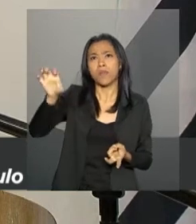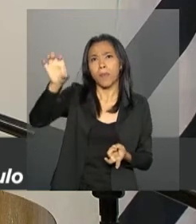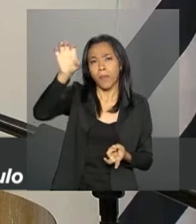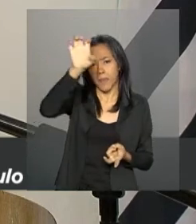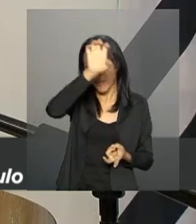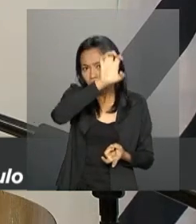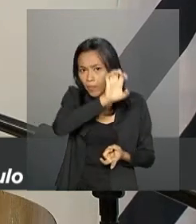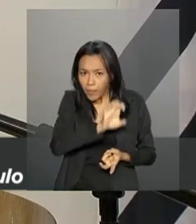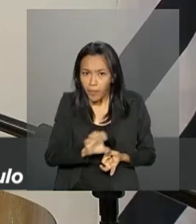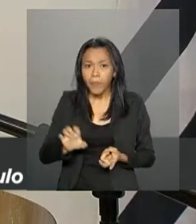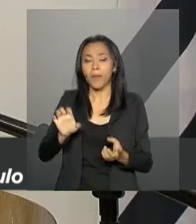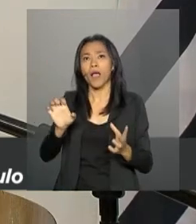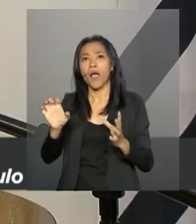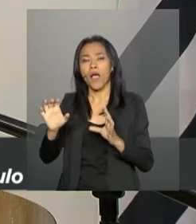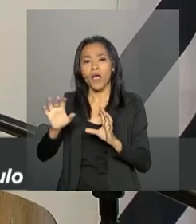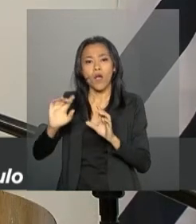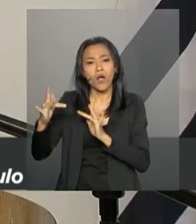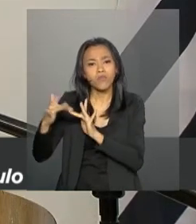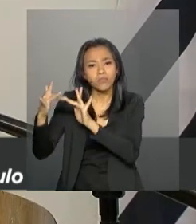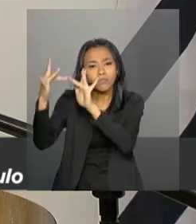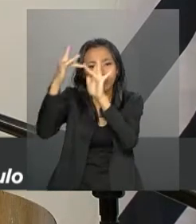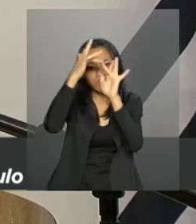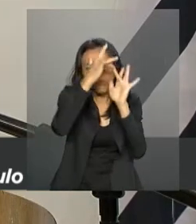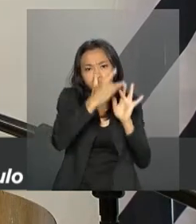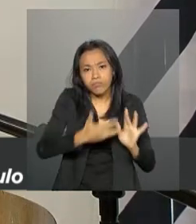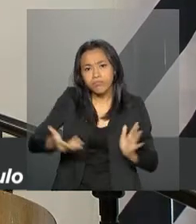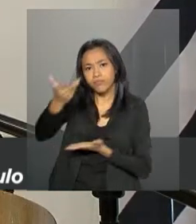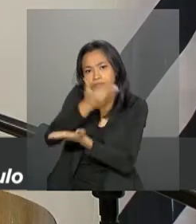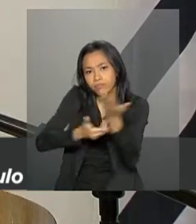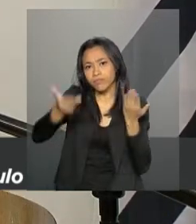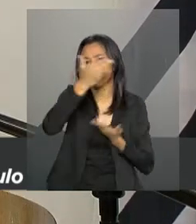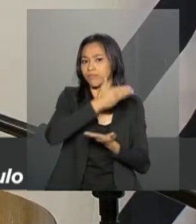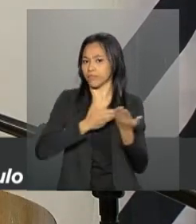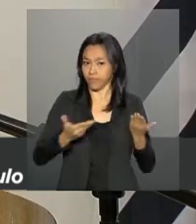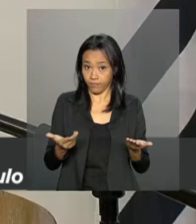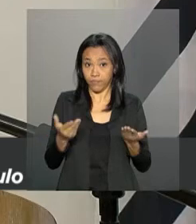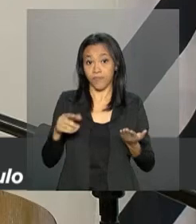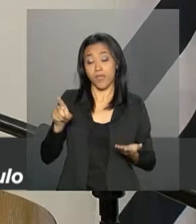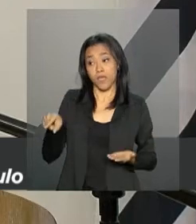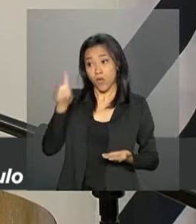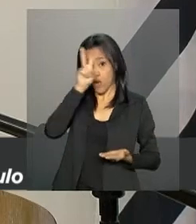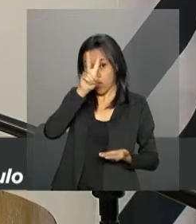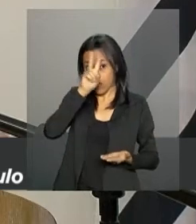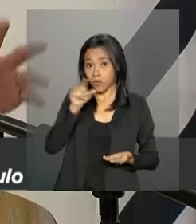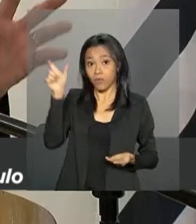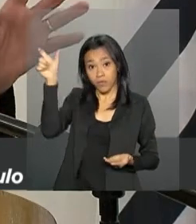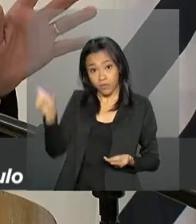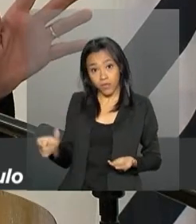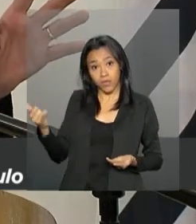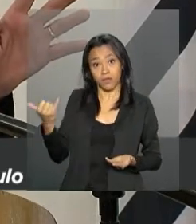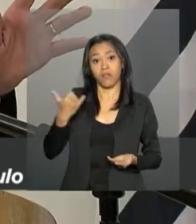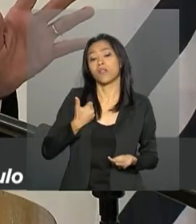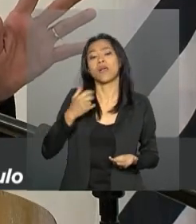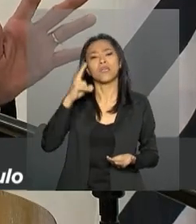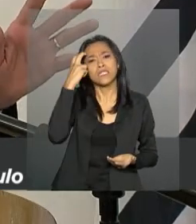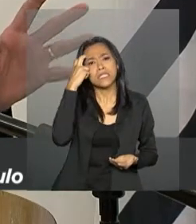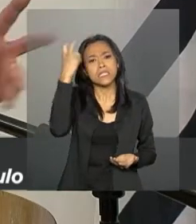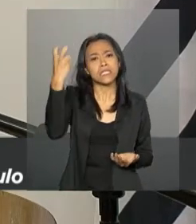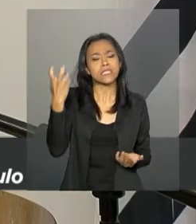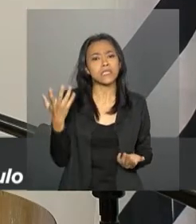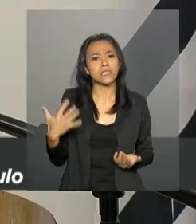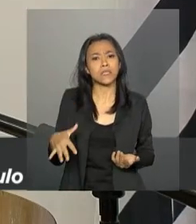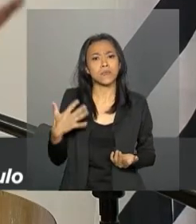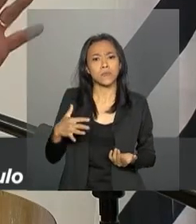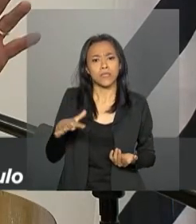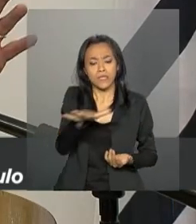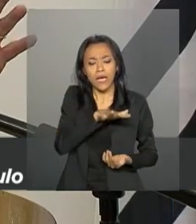da segurança pública da Federação Brasileira. Particularmente, como lembra o Alexandre, na questão da inteligência, porque era incrível, mas vocês sabem que